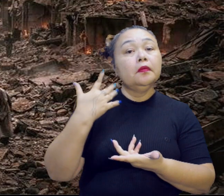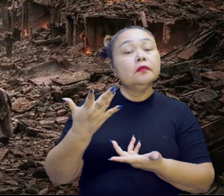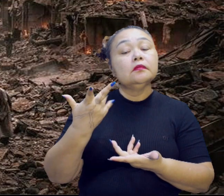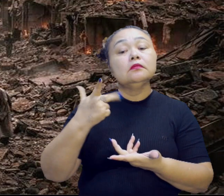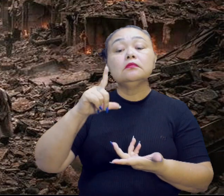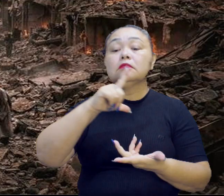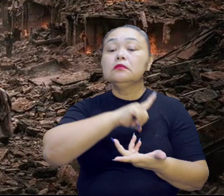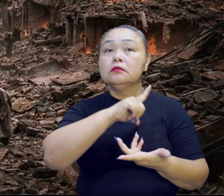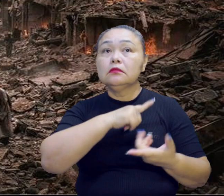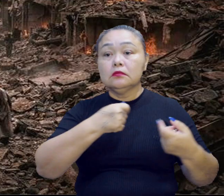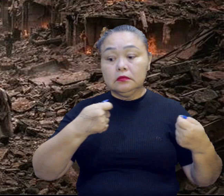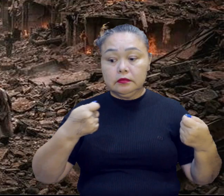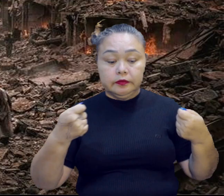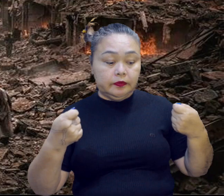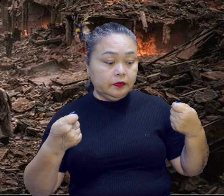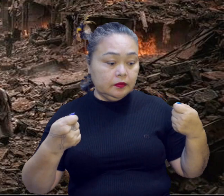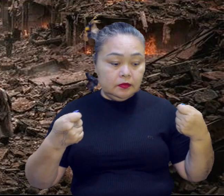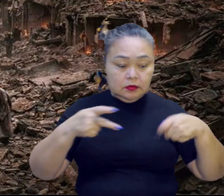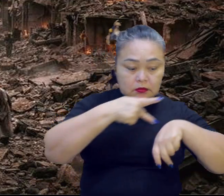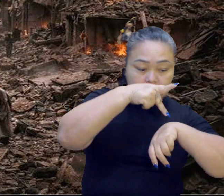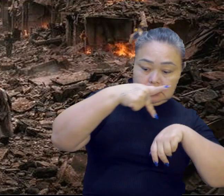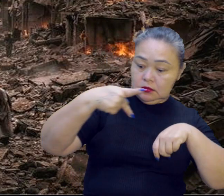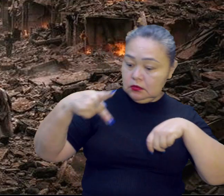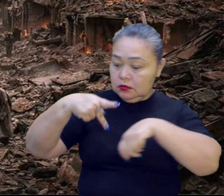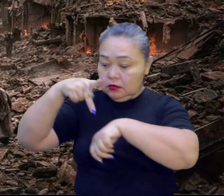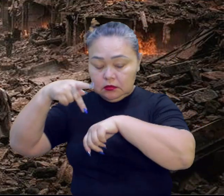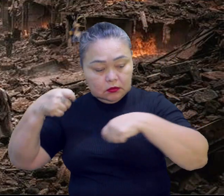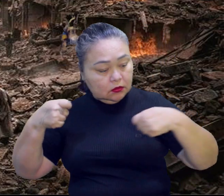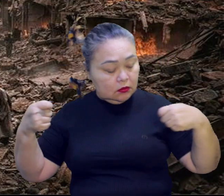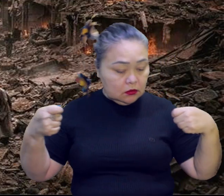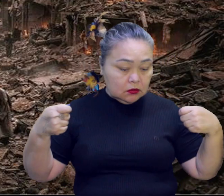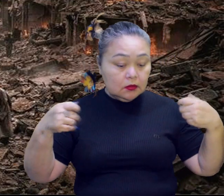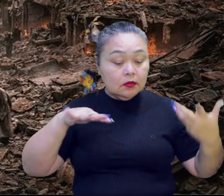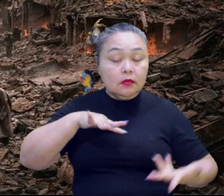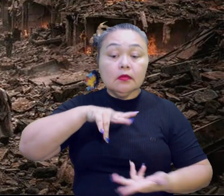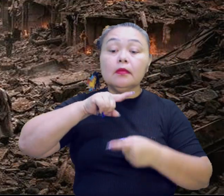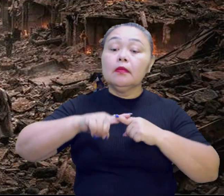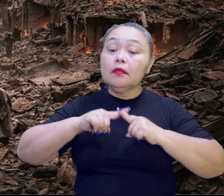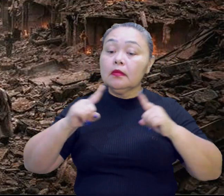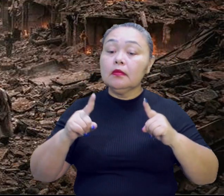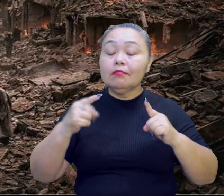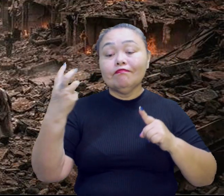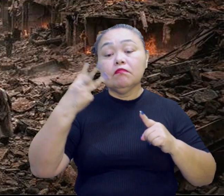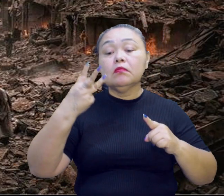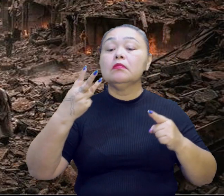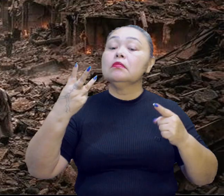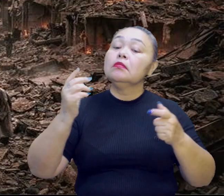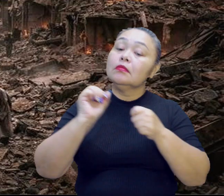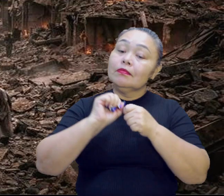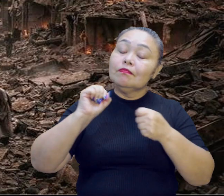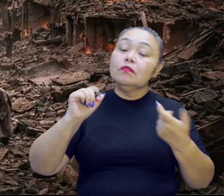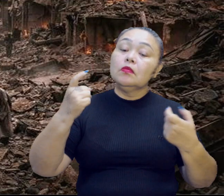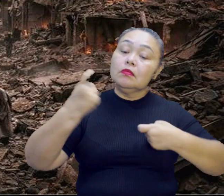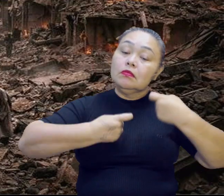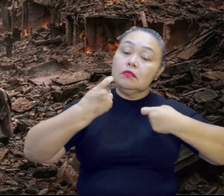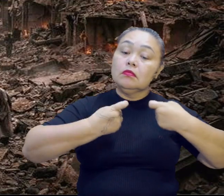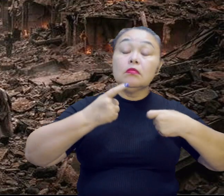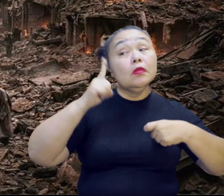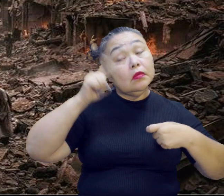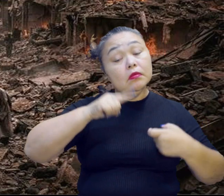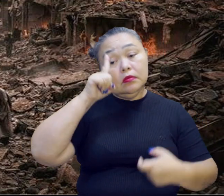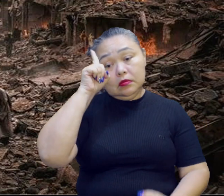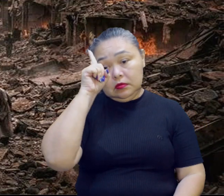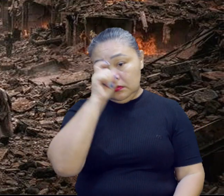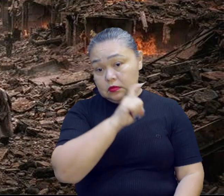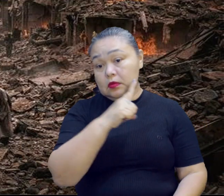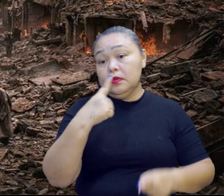há muitas disputas, há muitos conflitos mundiais, mas uma terceira guerra é algo muito difícil.